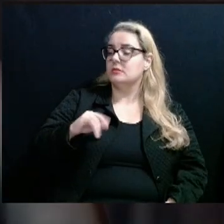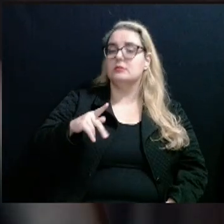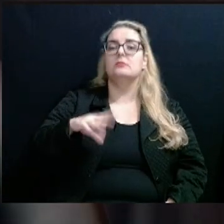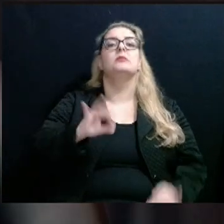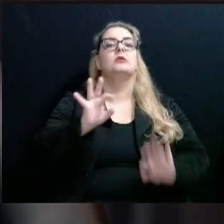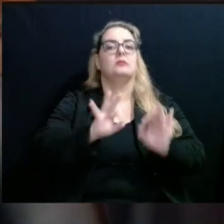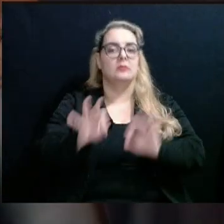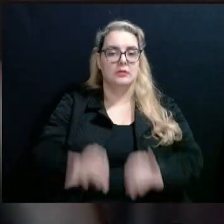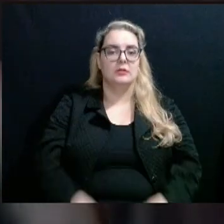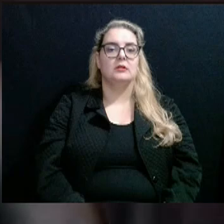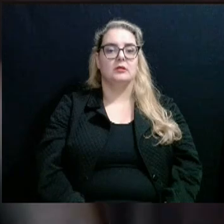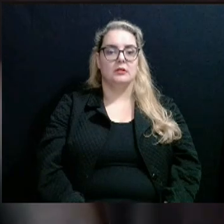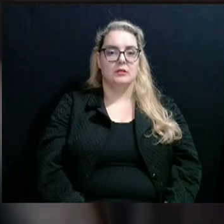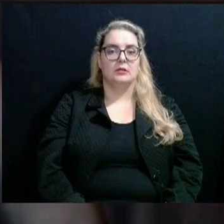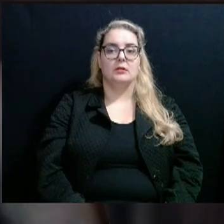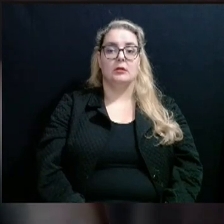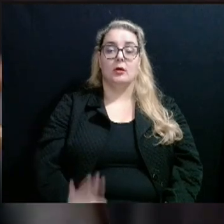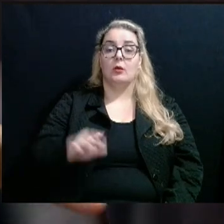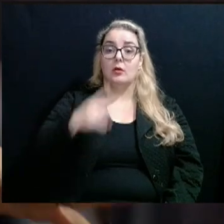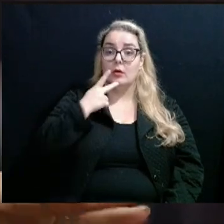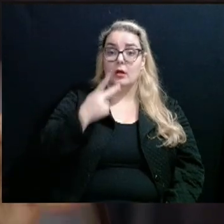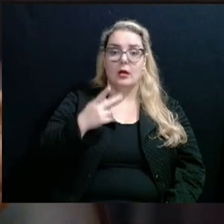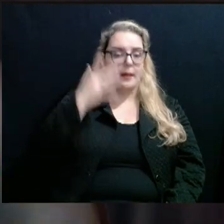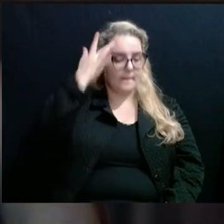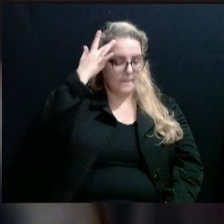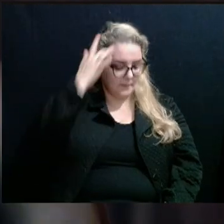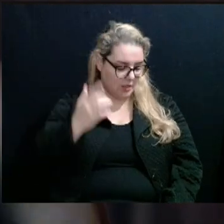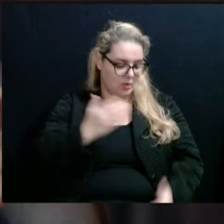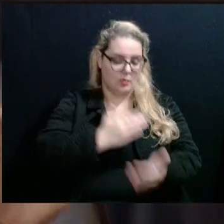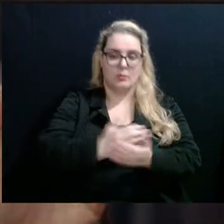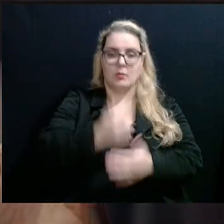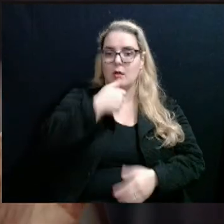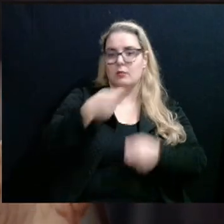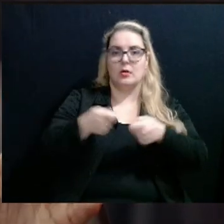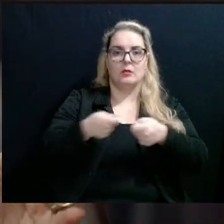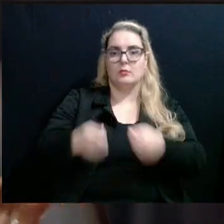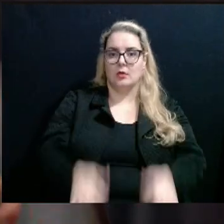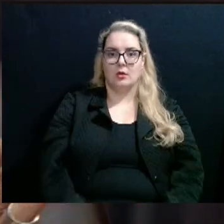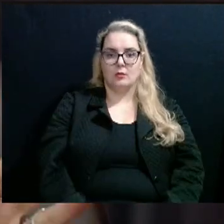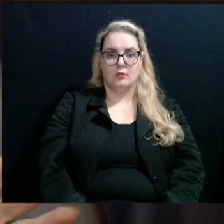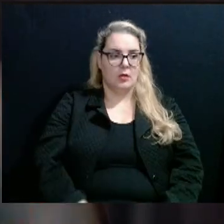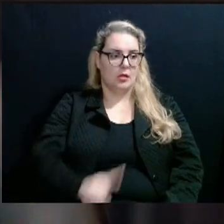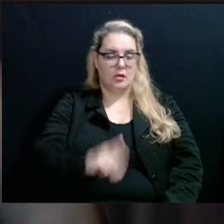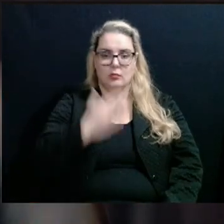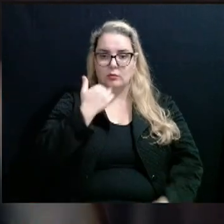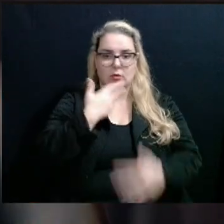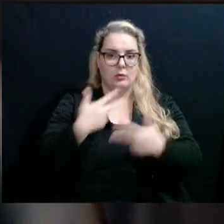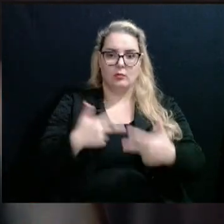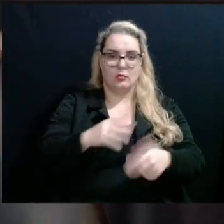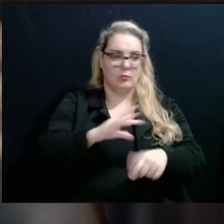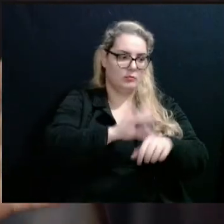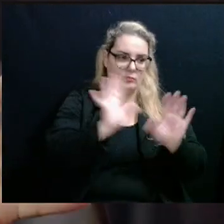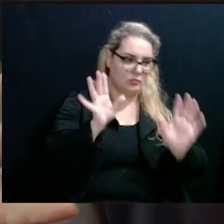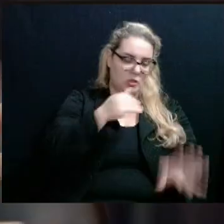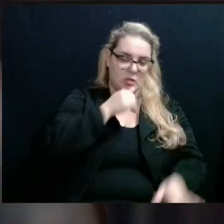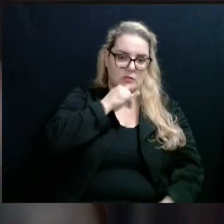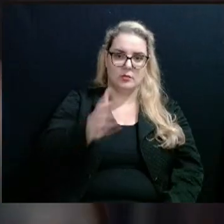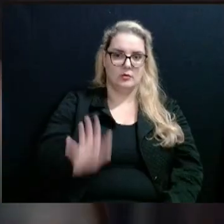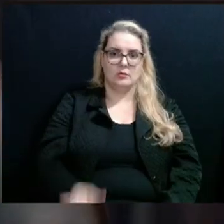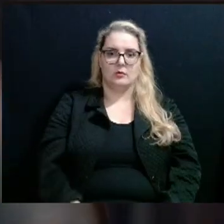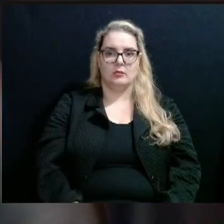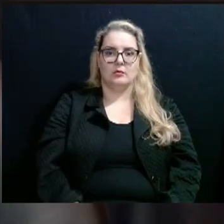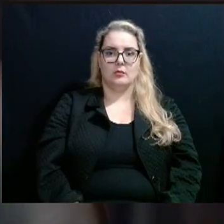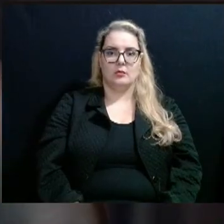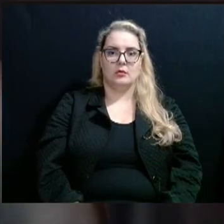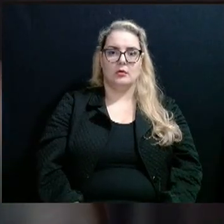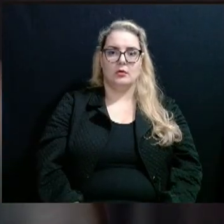você fala, a partir de amanhã, vou começar a dieta, a partir de amanhã eu não como mais carne, não como, né? Não como mais nada de origem animal.